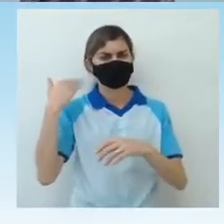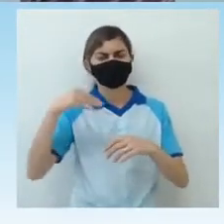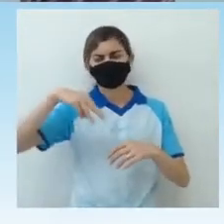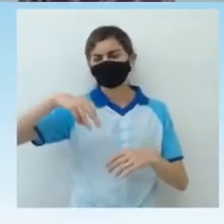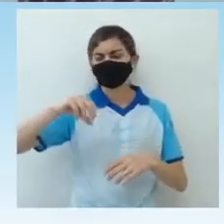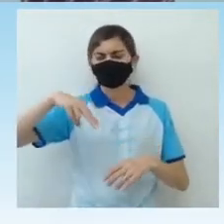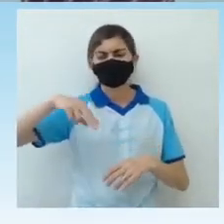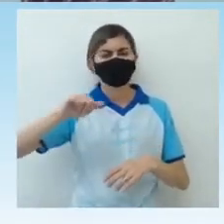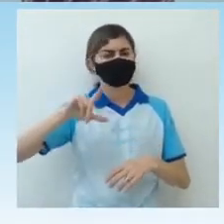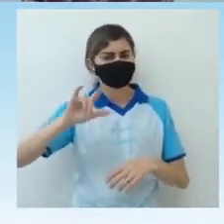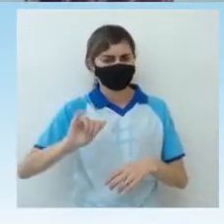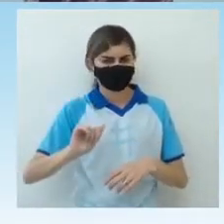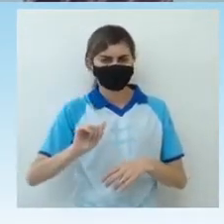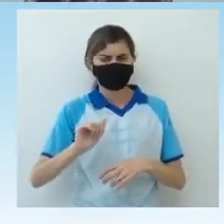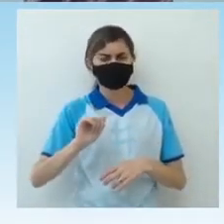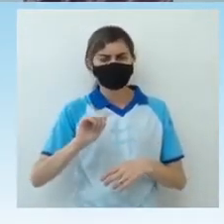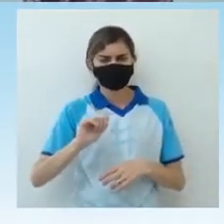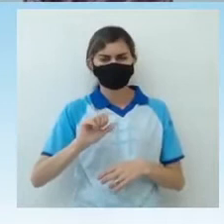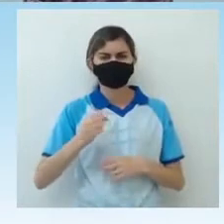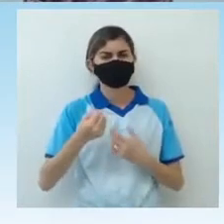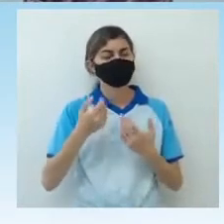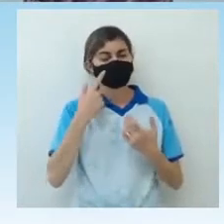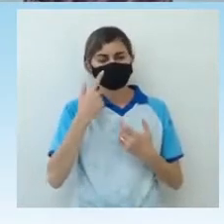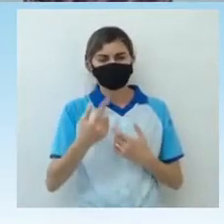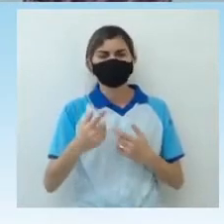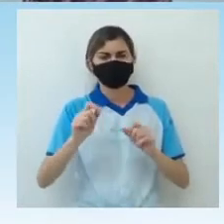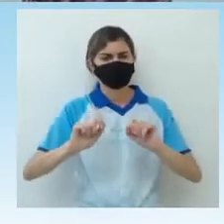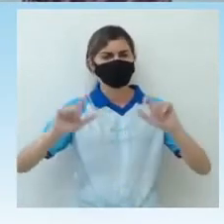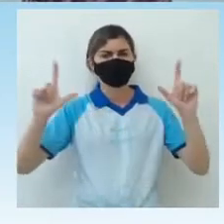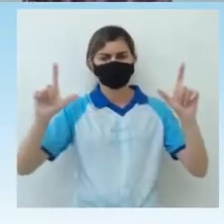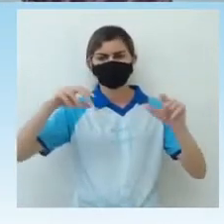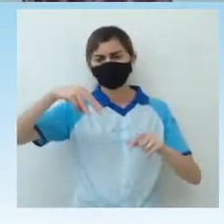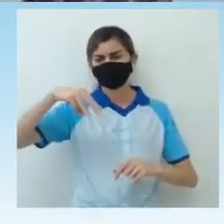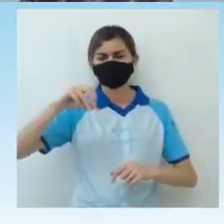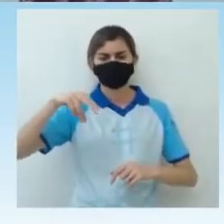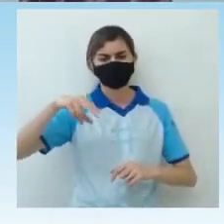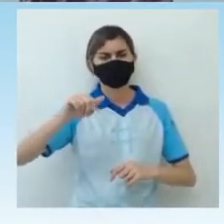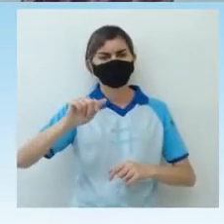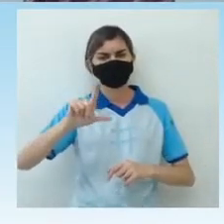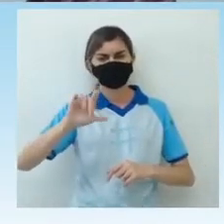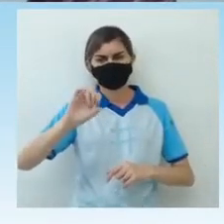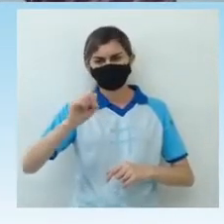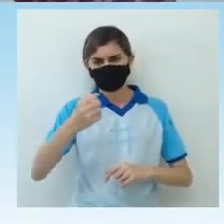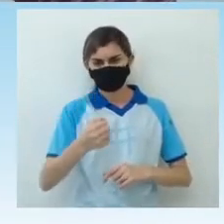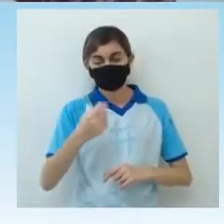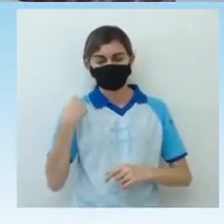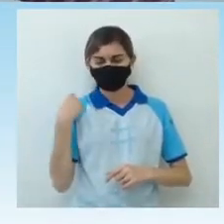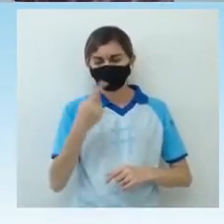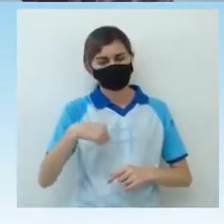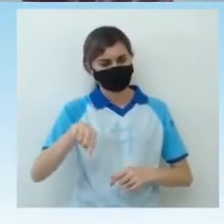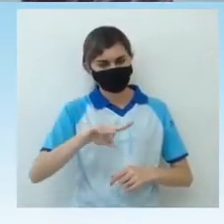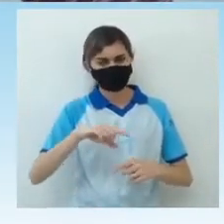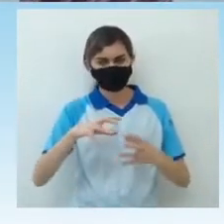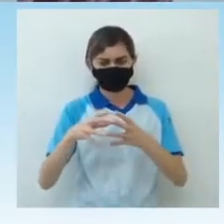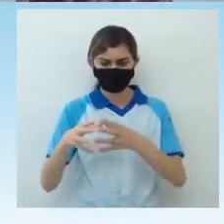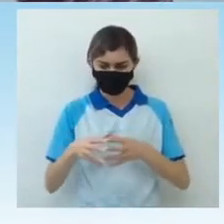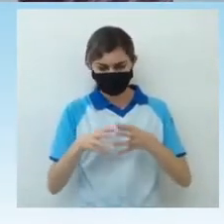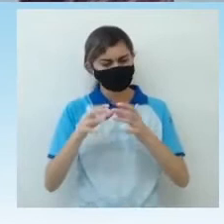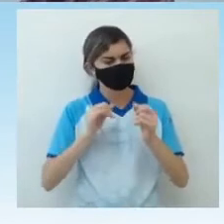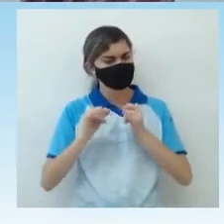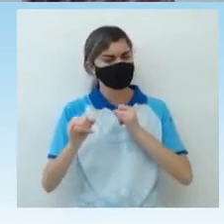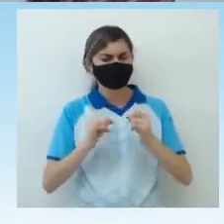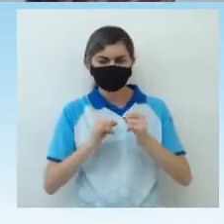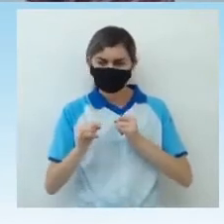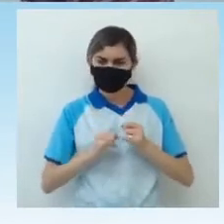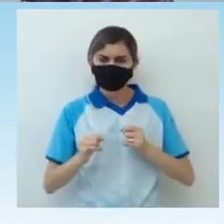exemplo. Então, quando a gente se depara com o quadro da Mona Lisa, para nós hoje que estamos envolvidos nesse meio da